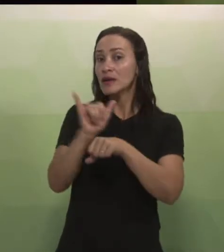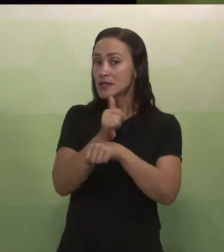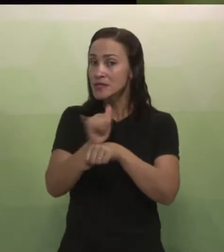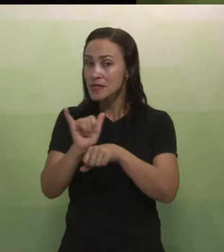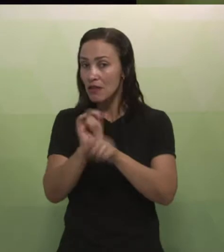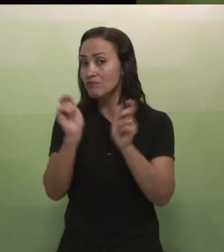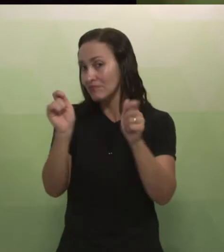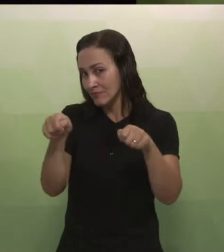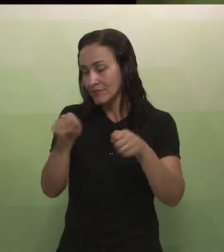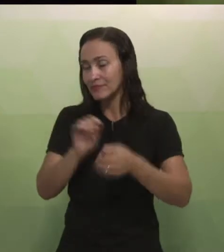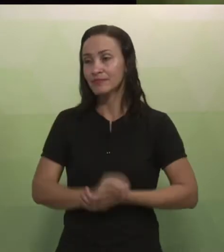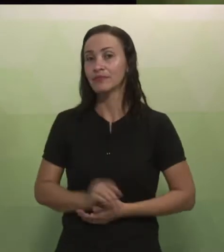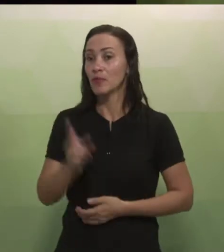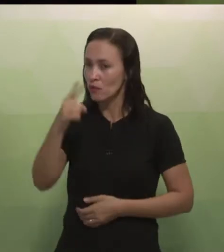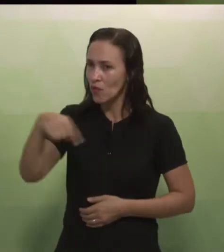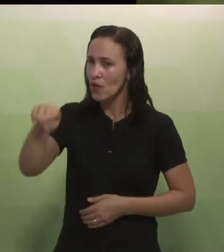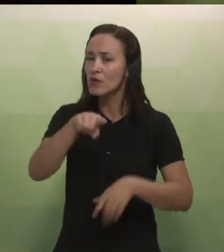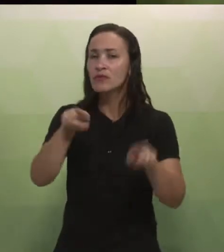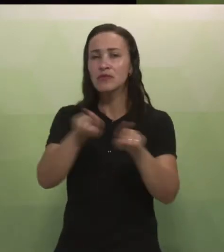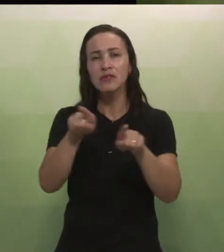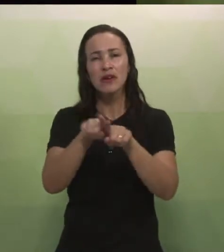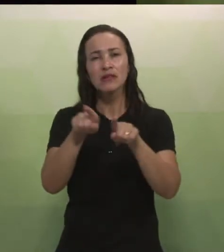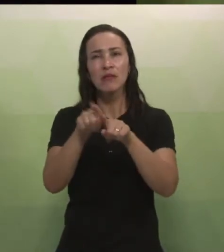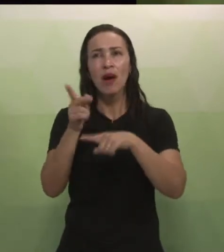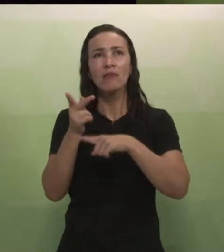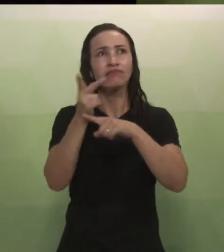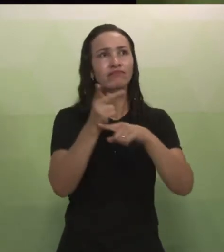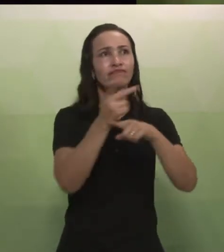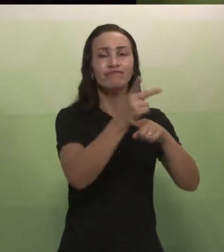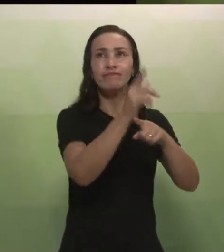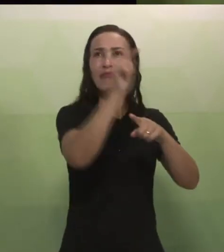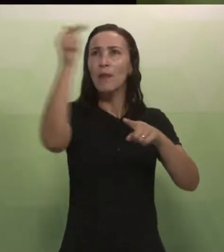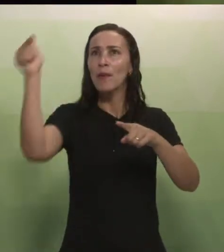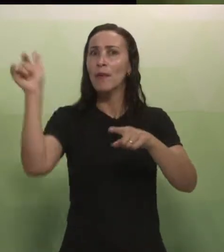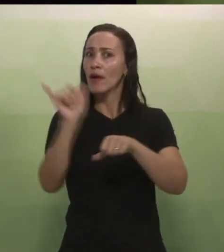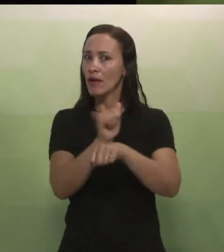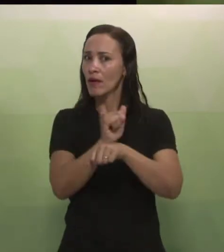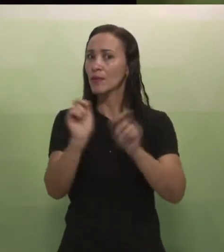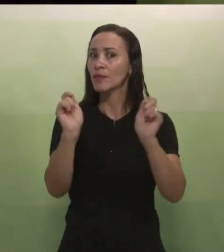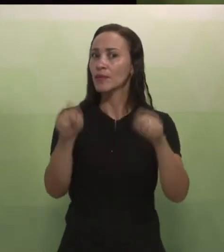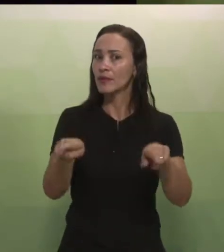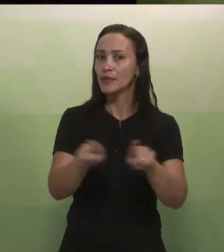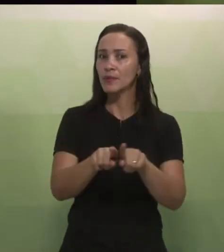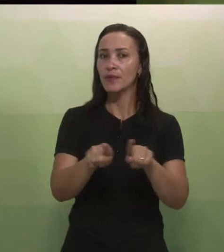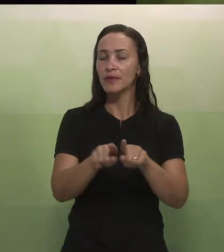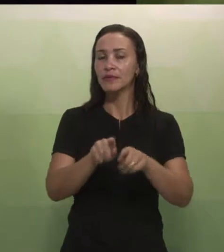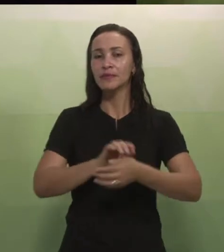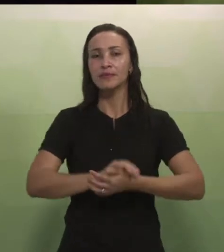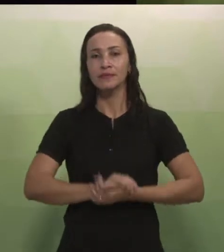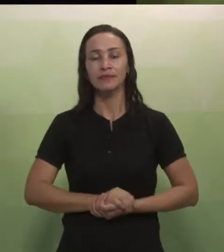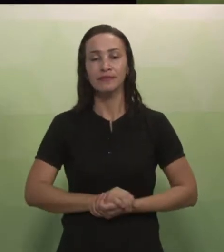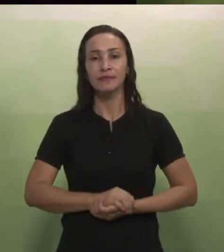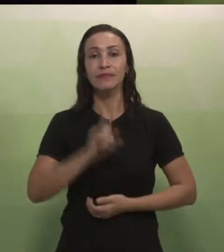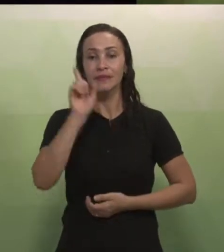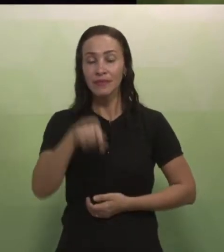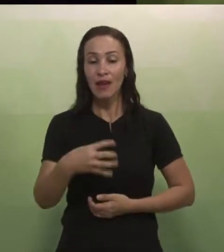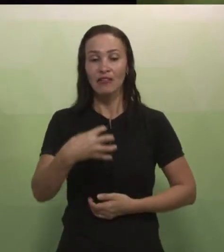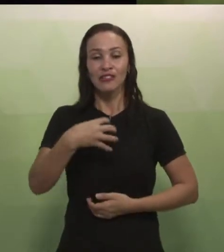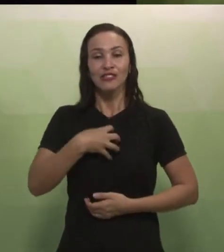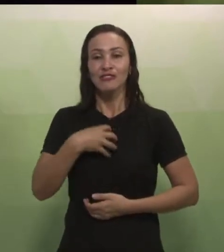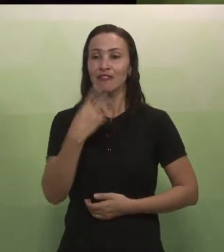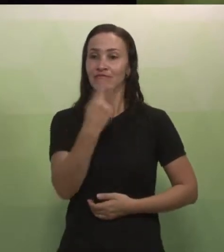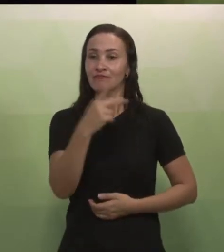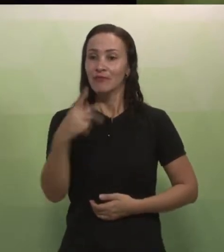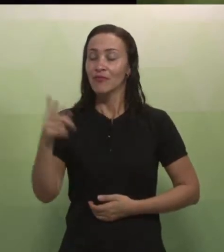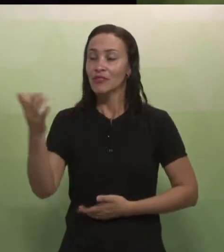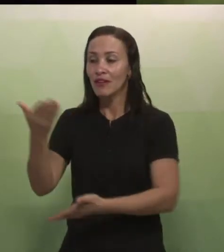E vocês podem buscar também outras possibilidades, né? É até uma forma de vocês